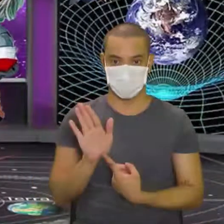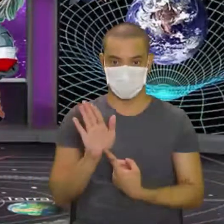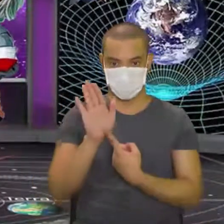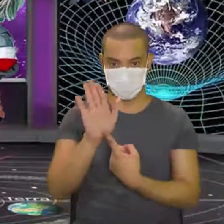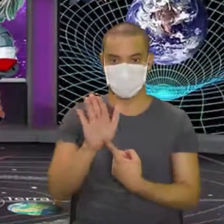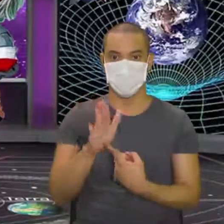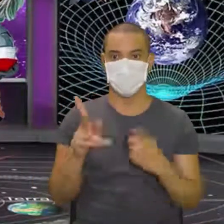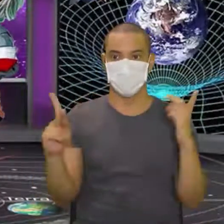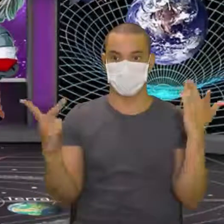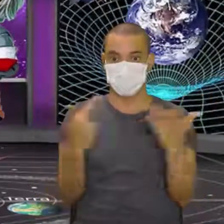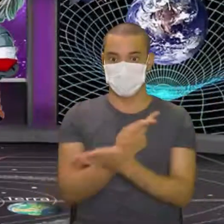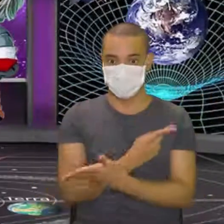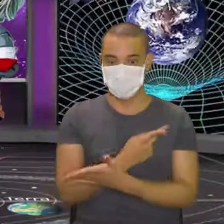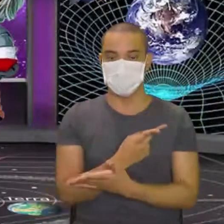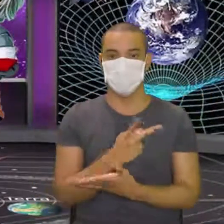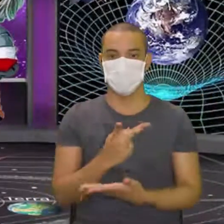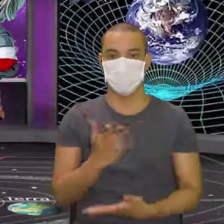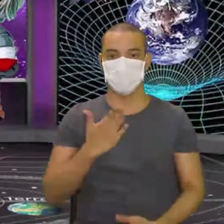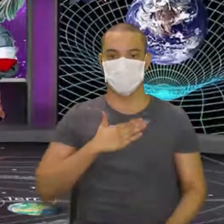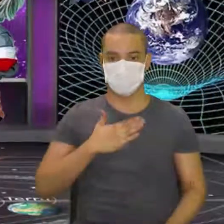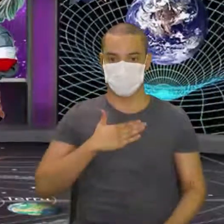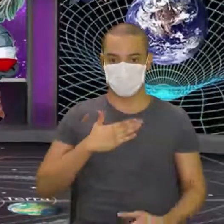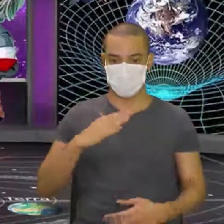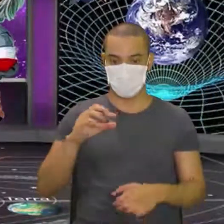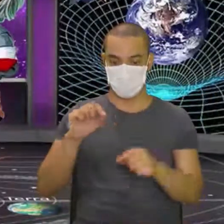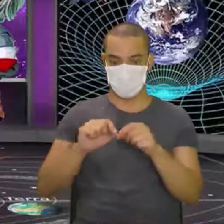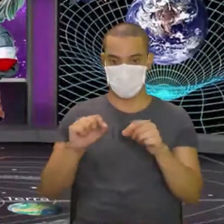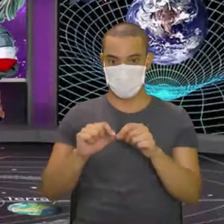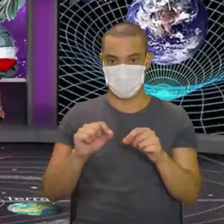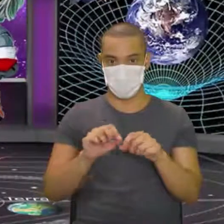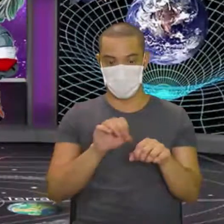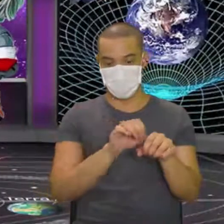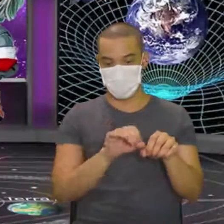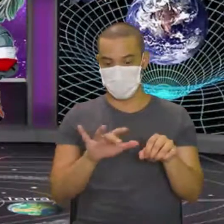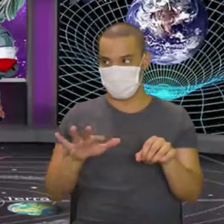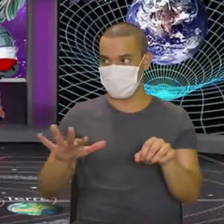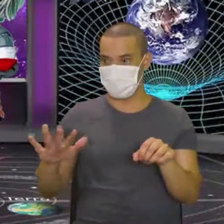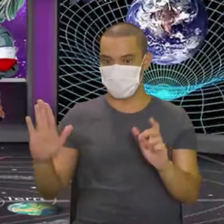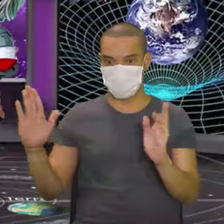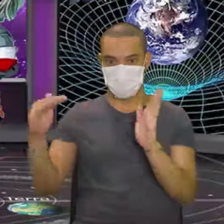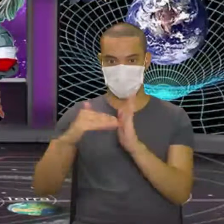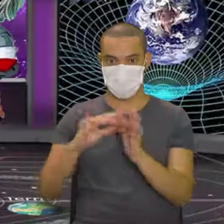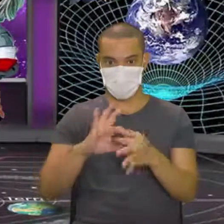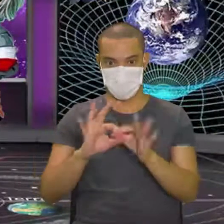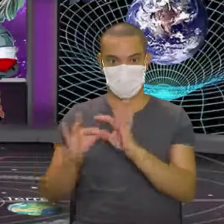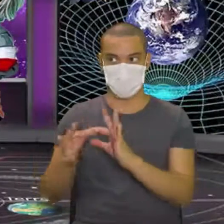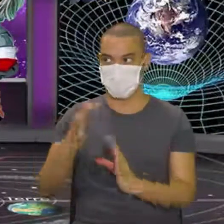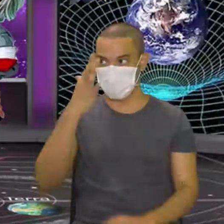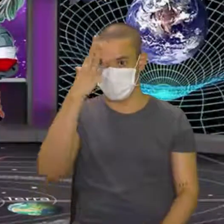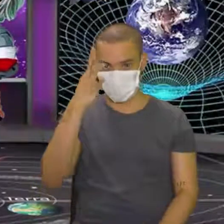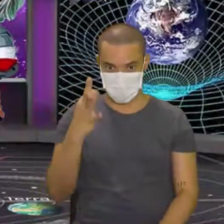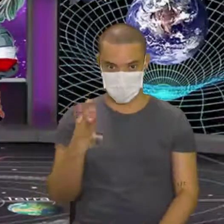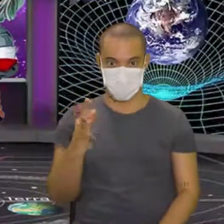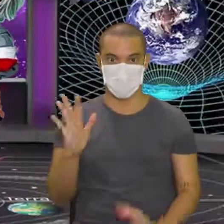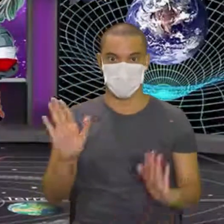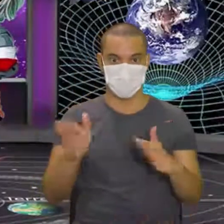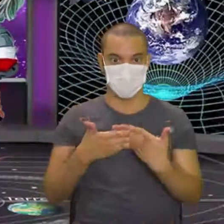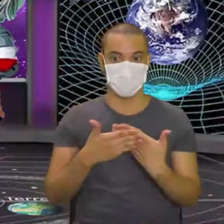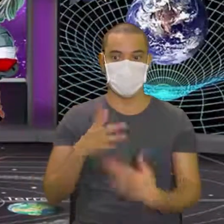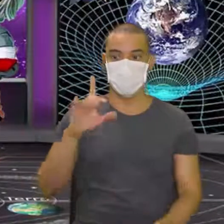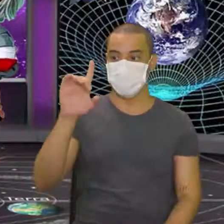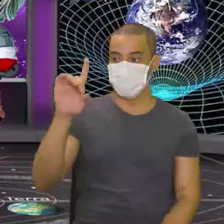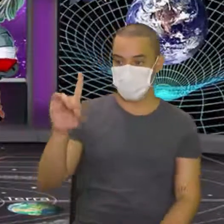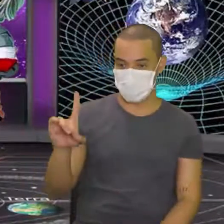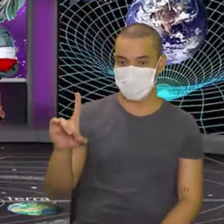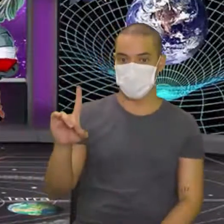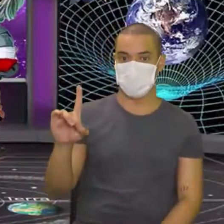campo magnético quando o meu condutor ele é percorrido por uma corrente. Entendido isso? Fechou? Colocando a mão direita, aqui